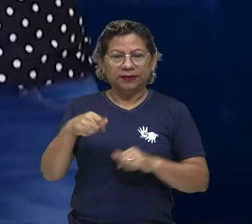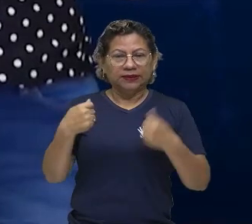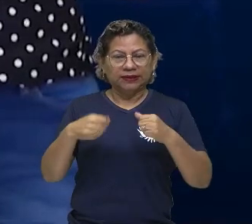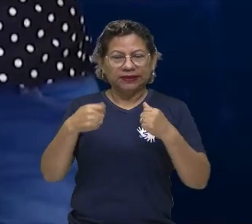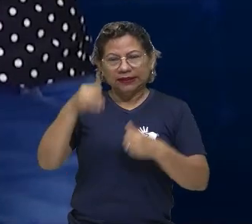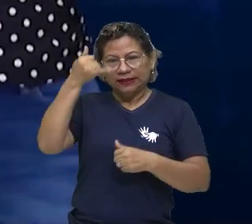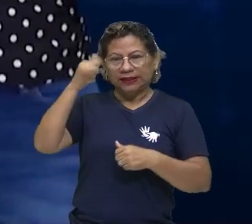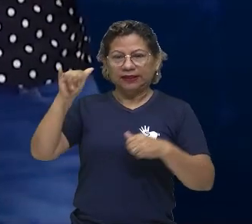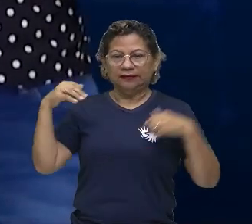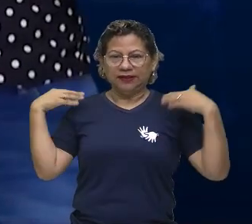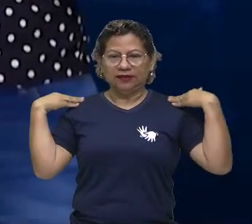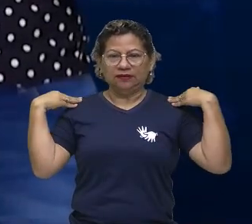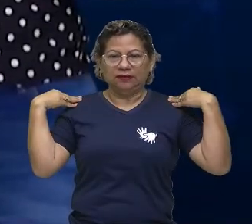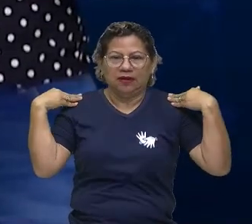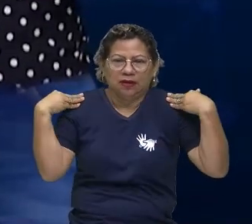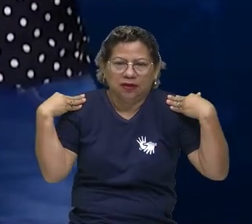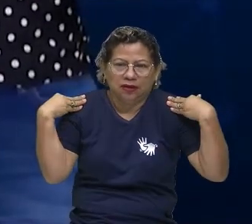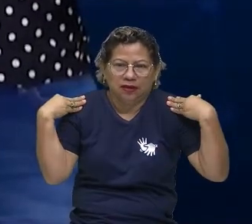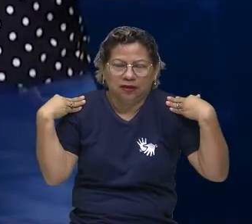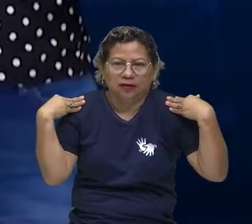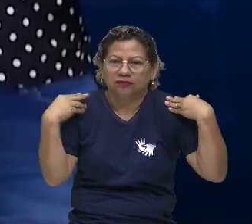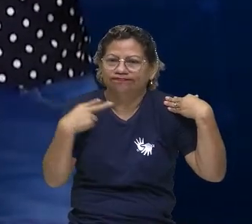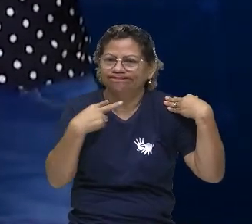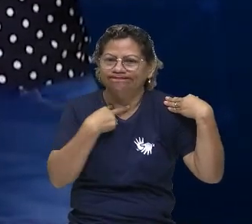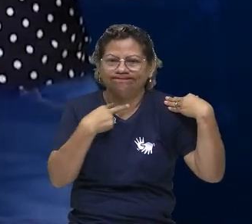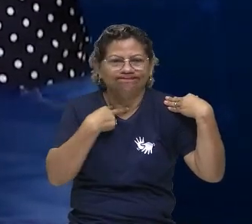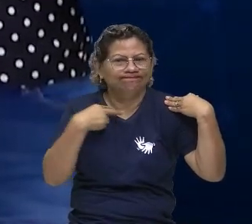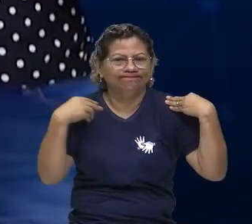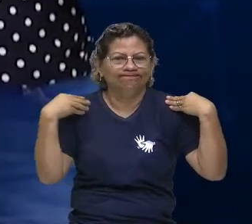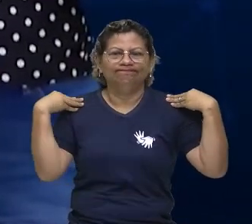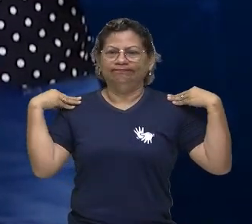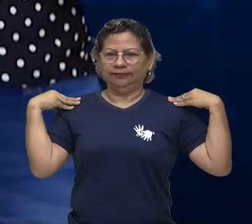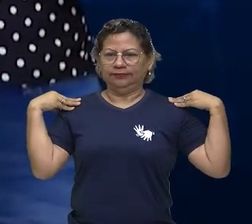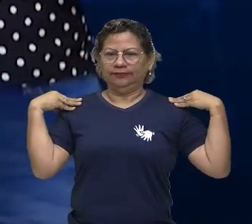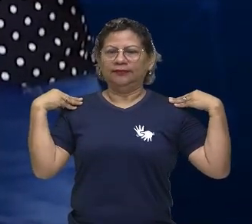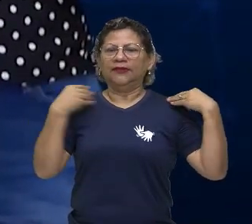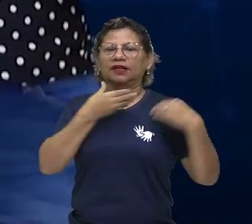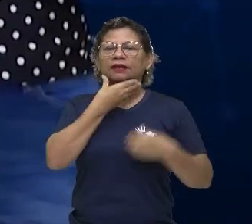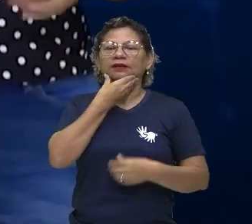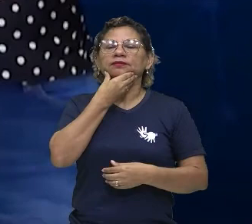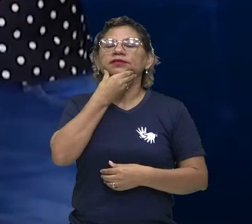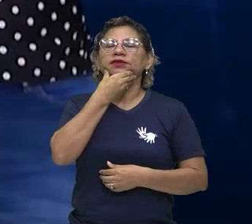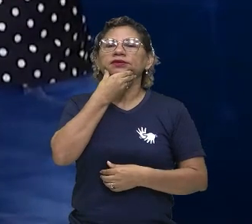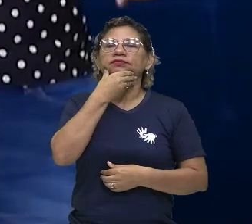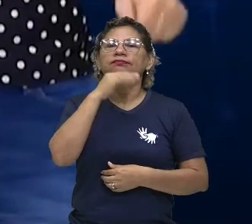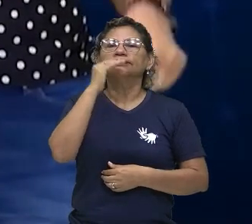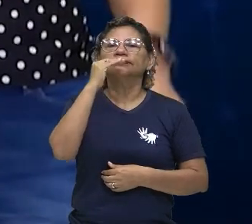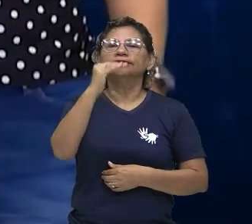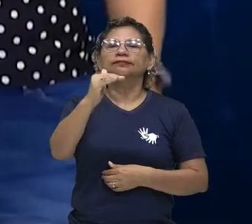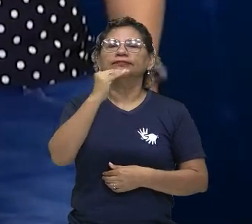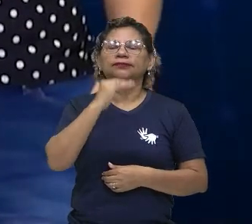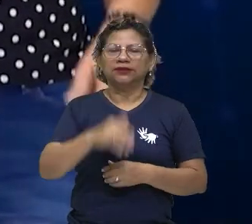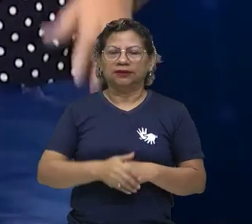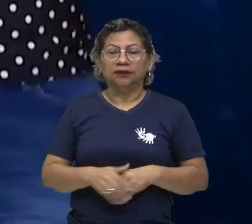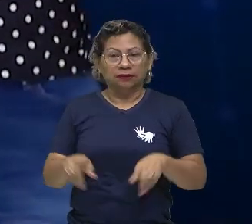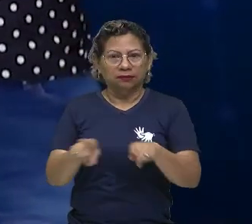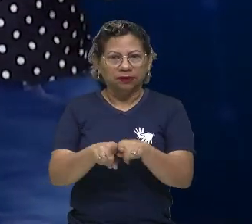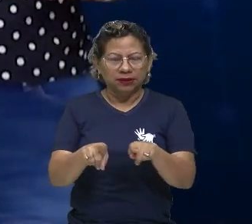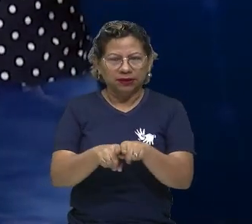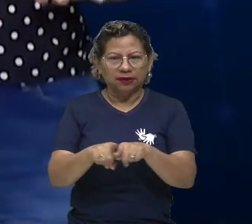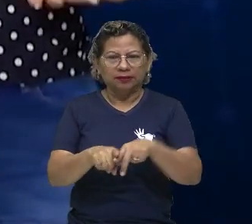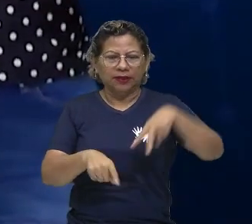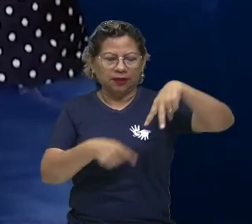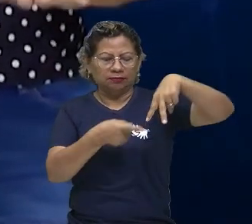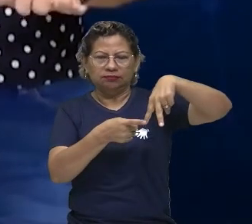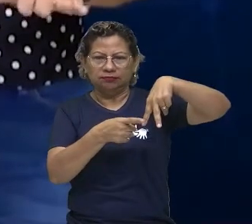evitar que os ombros fiquem caídos para a frente e a cabeça precisa permanecer ereta com relação aos pés